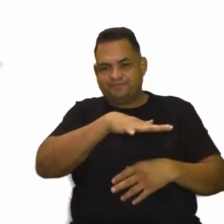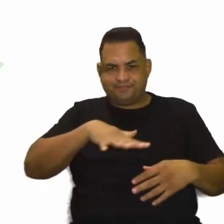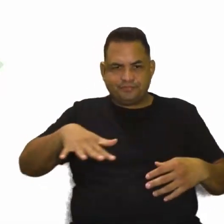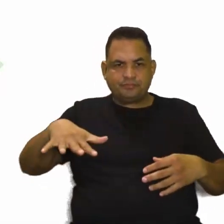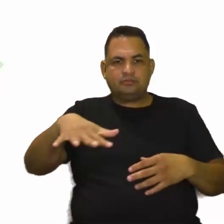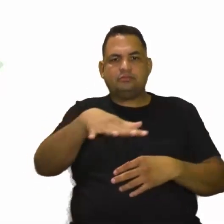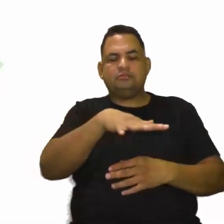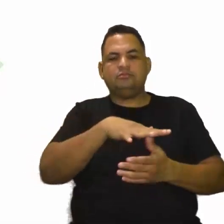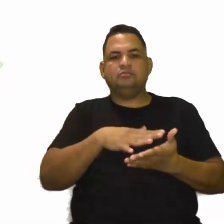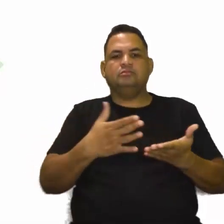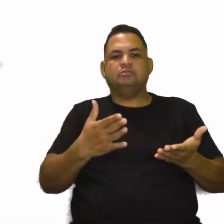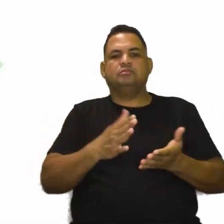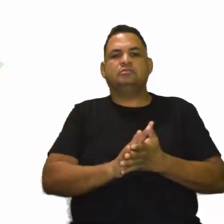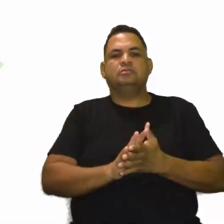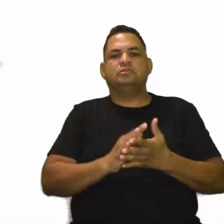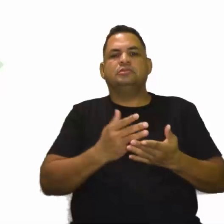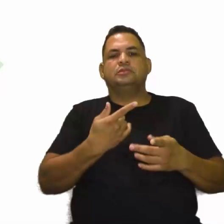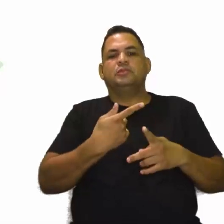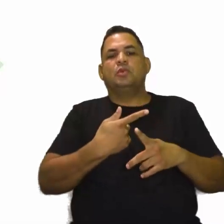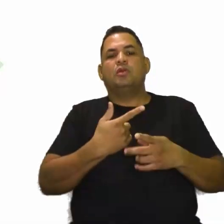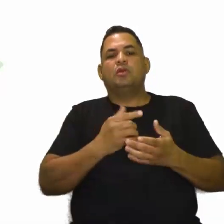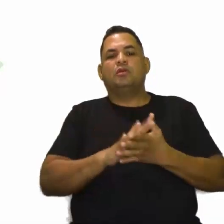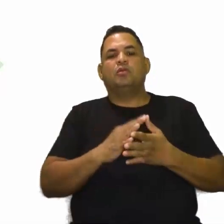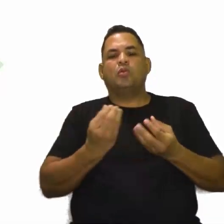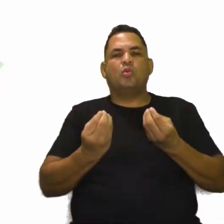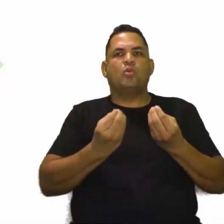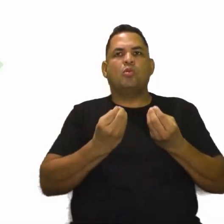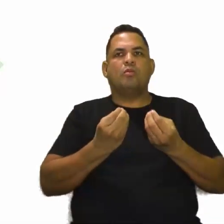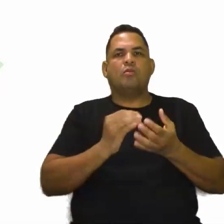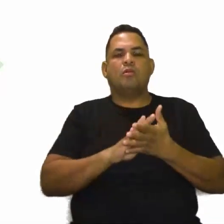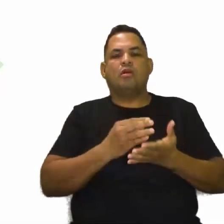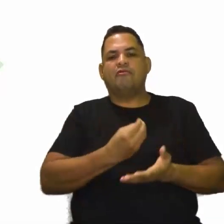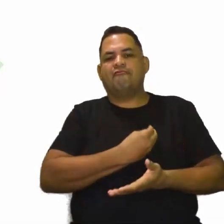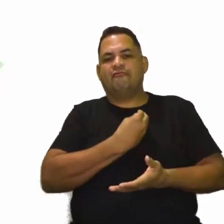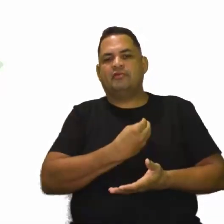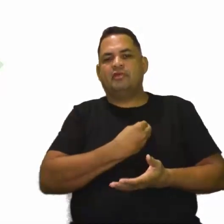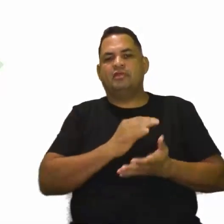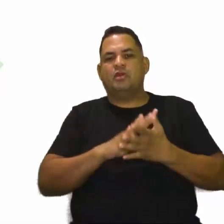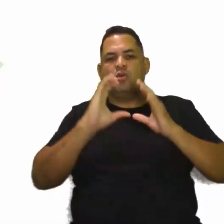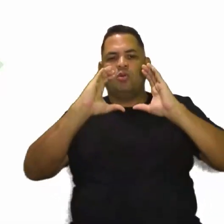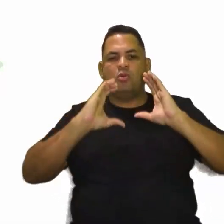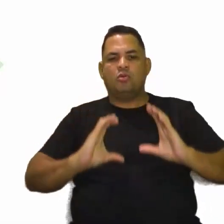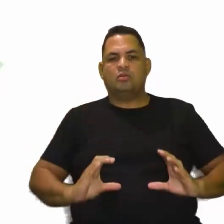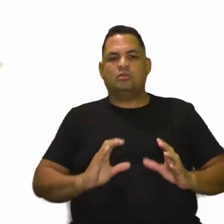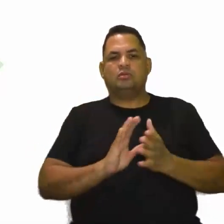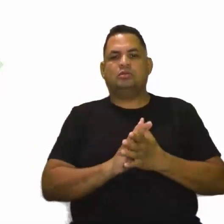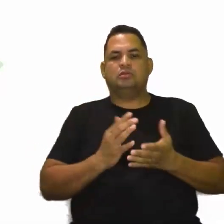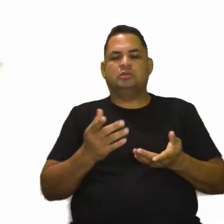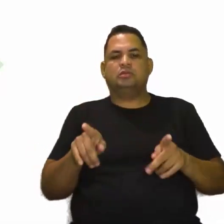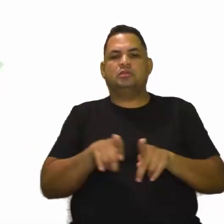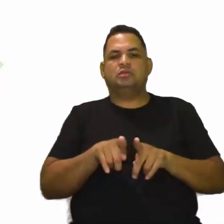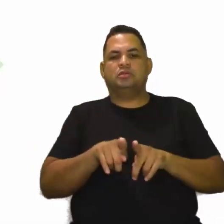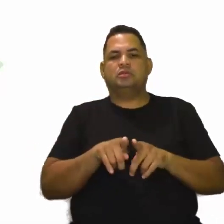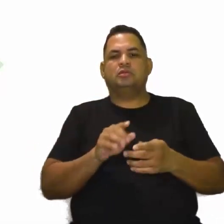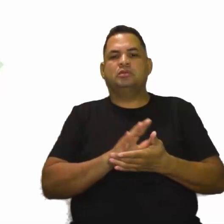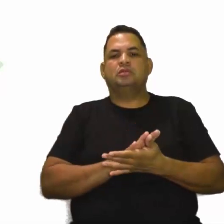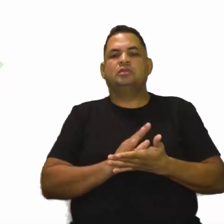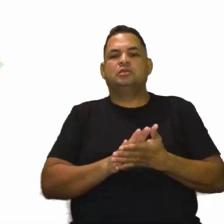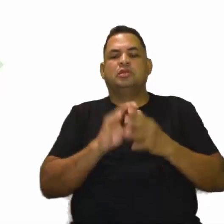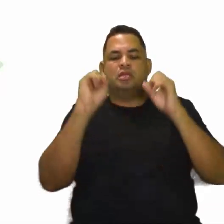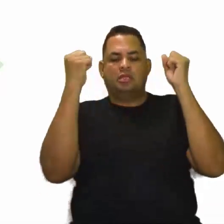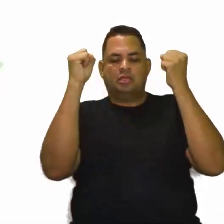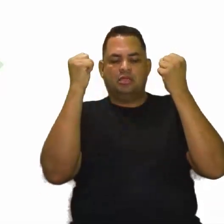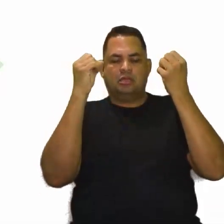ambiente, né, o ambiental, os fatores do estilo de vida, o comportamento. E ressaltamos a importância do